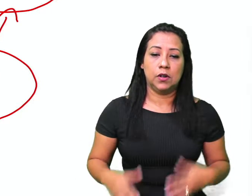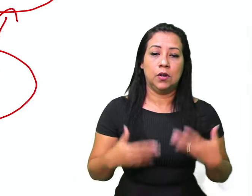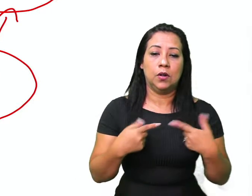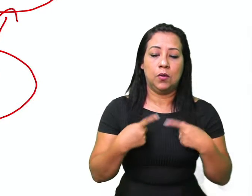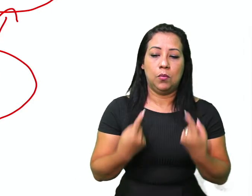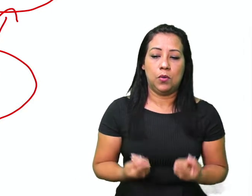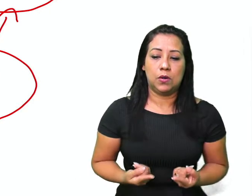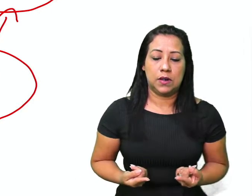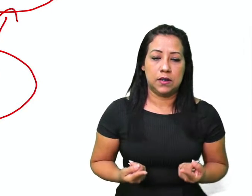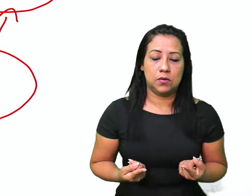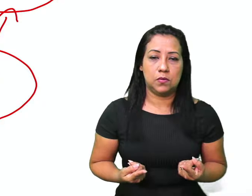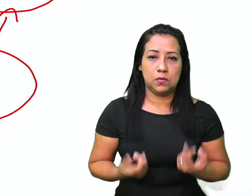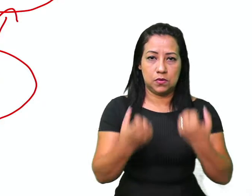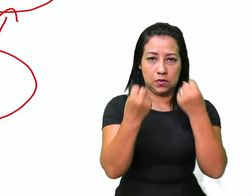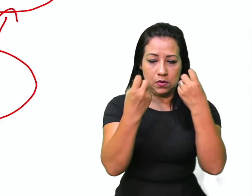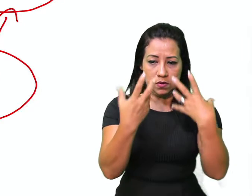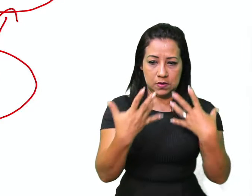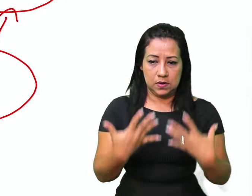está